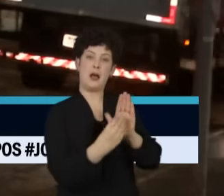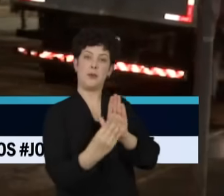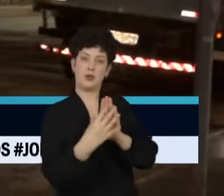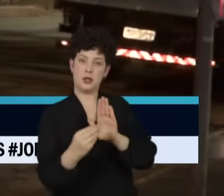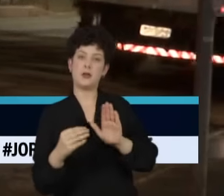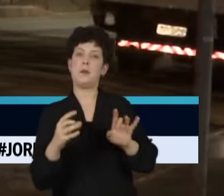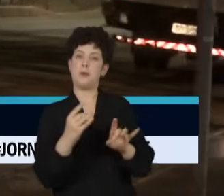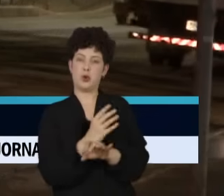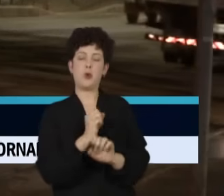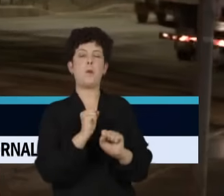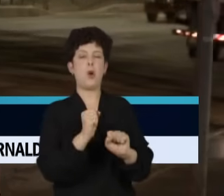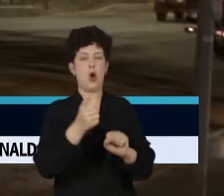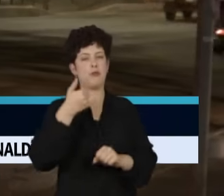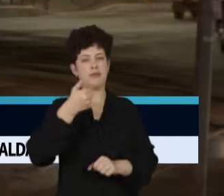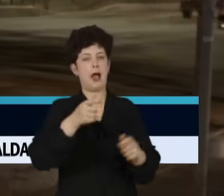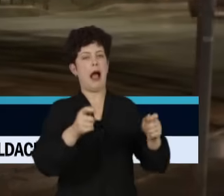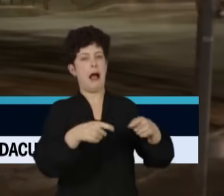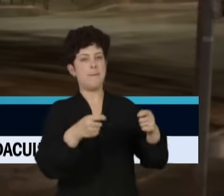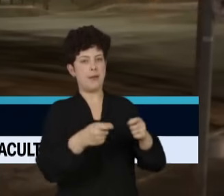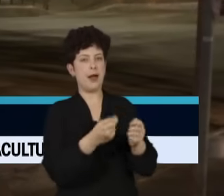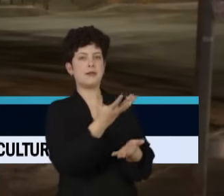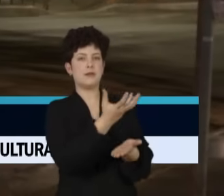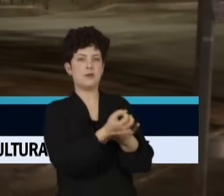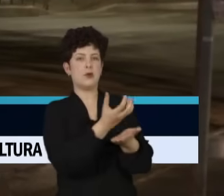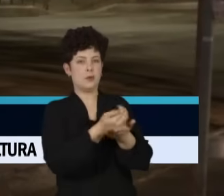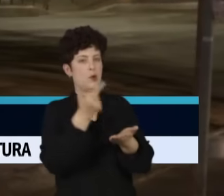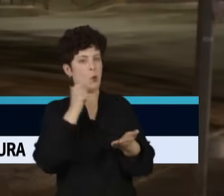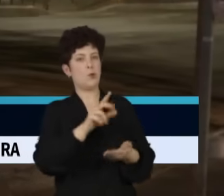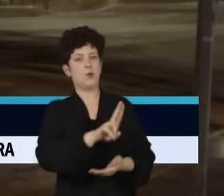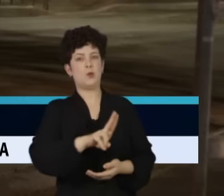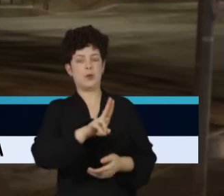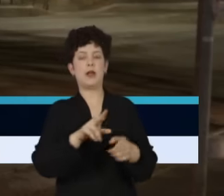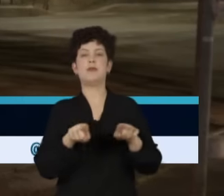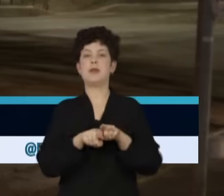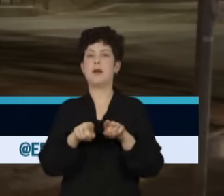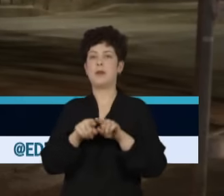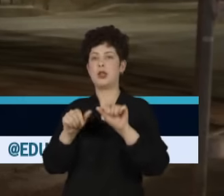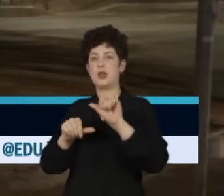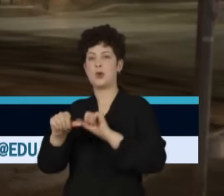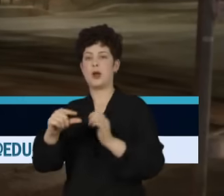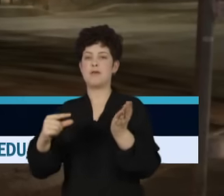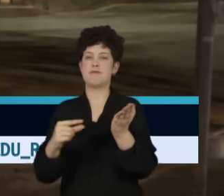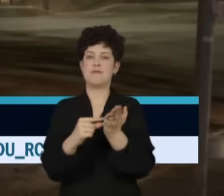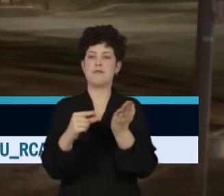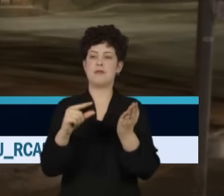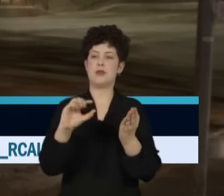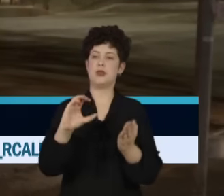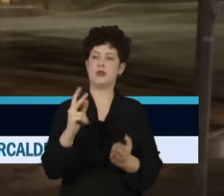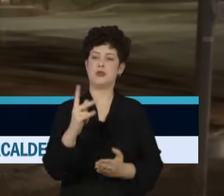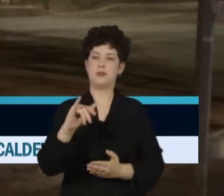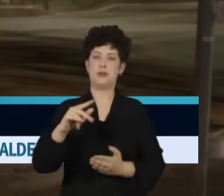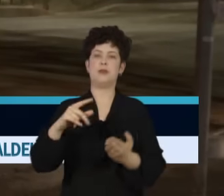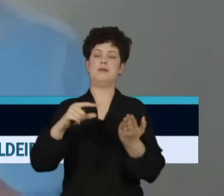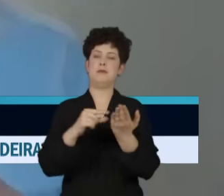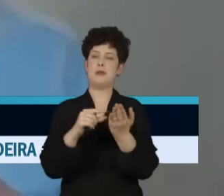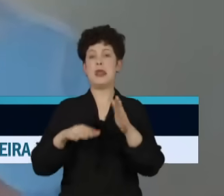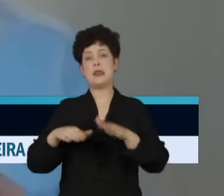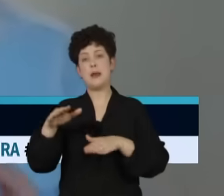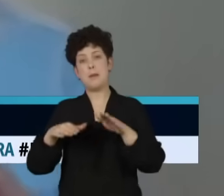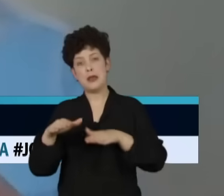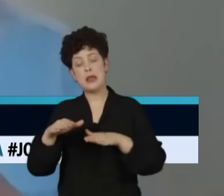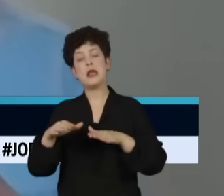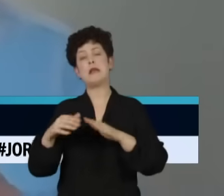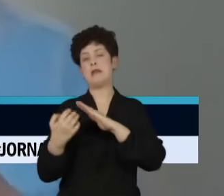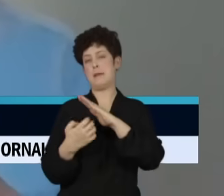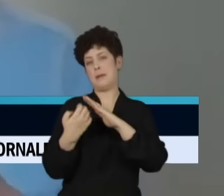aptos a receber o sinal. Em alguns casos, vai ser necessário também trocar o chip do aparelho, dependendo da operadora. A